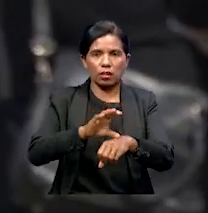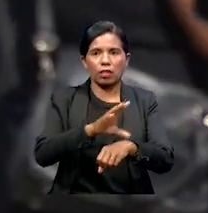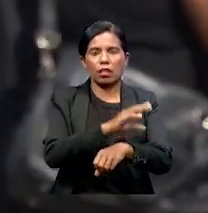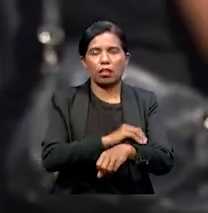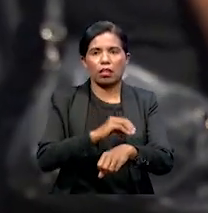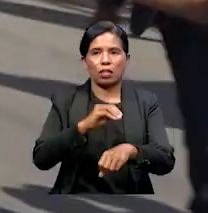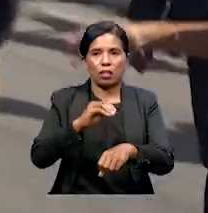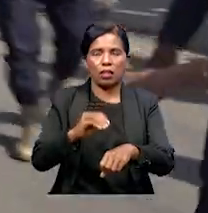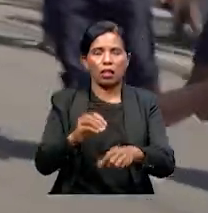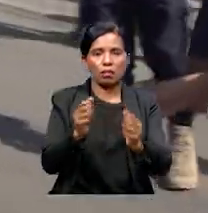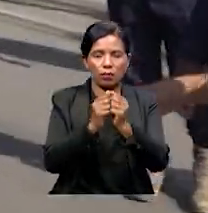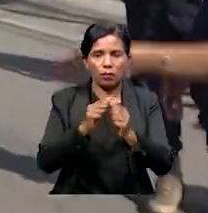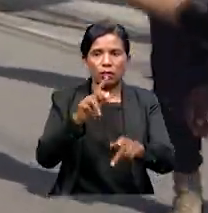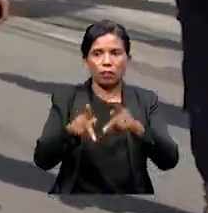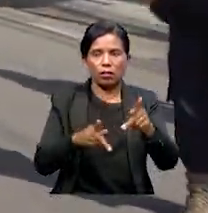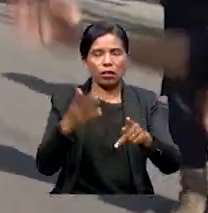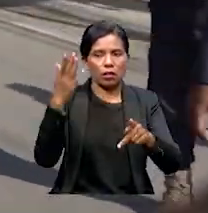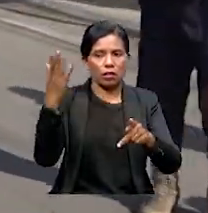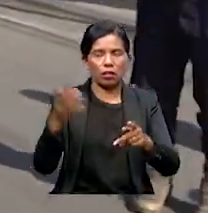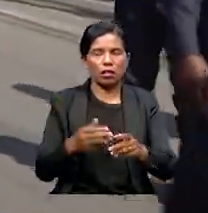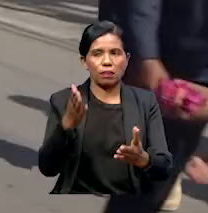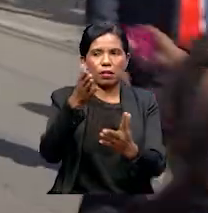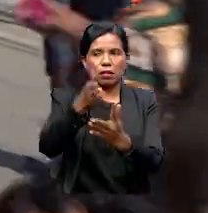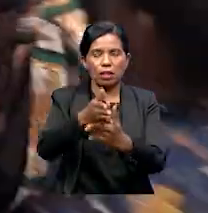acompanha Sarani Sira iha dalan, tamato iha Igreja, ho